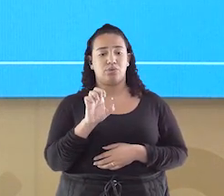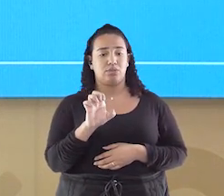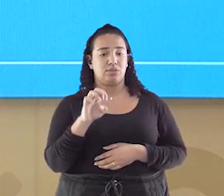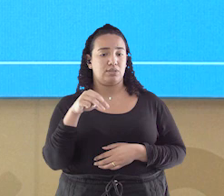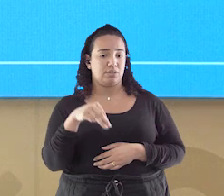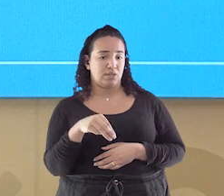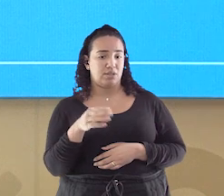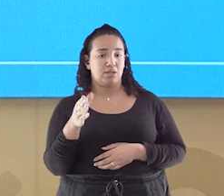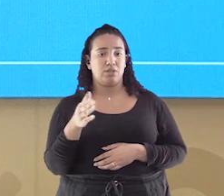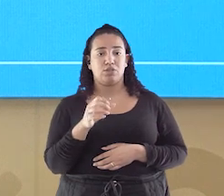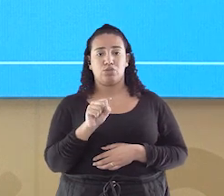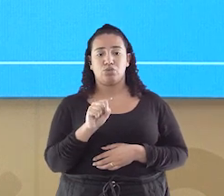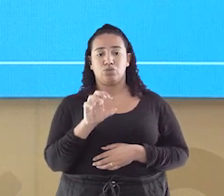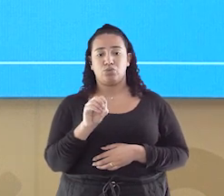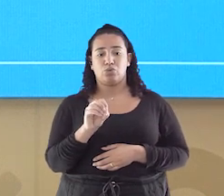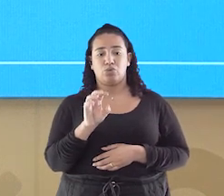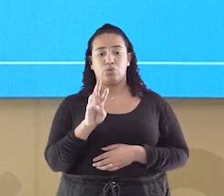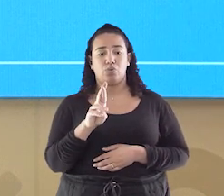sobre, trás.